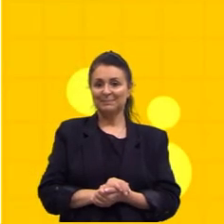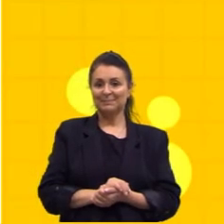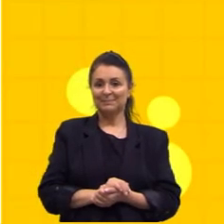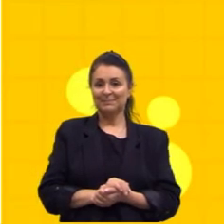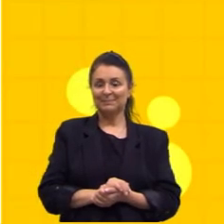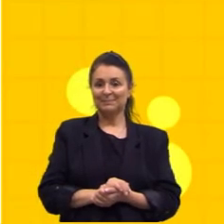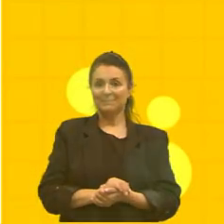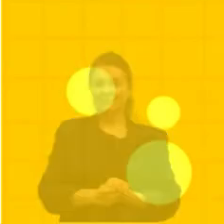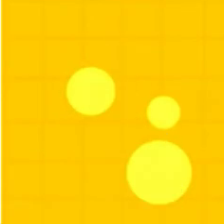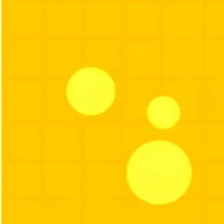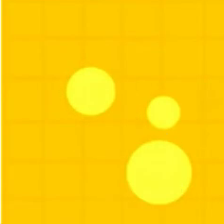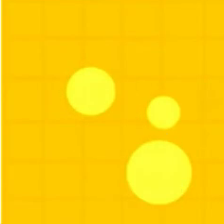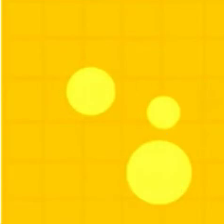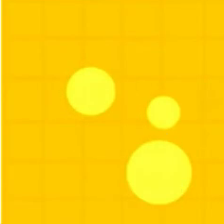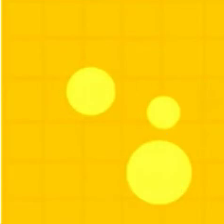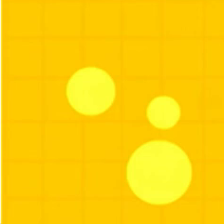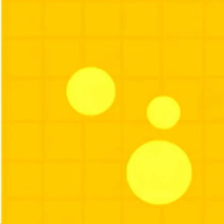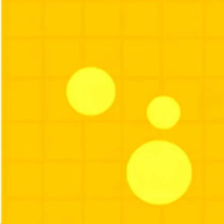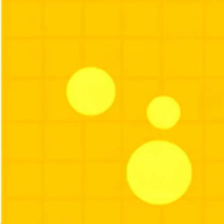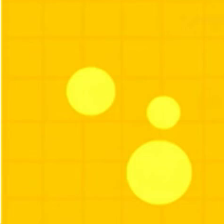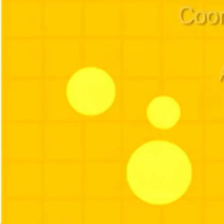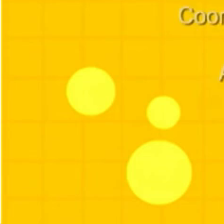E aí